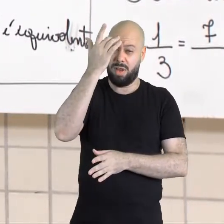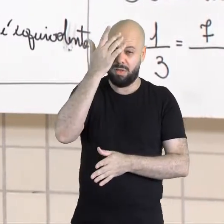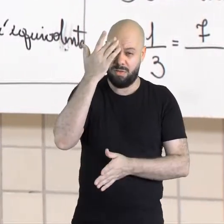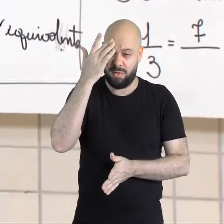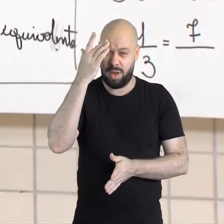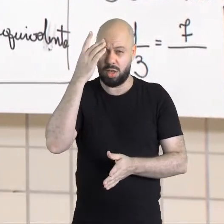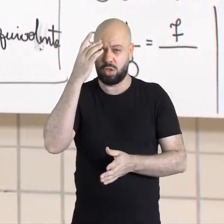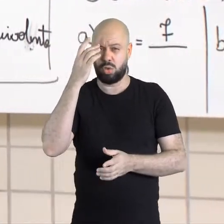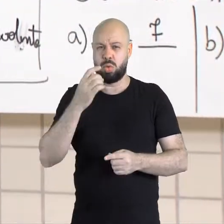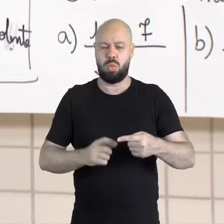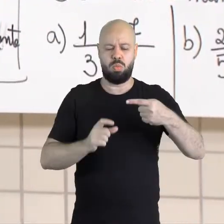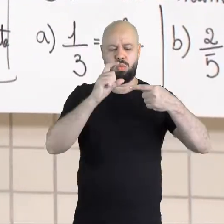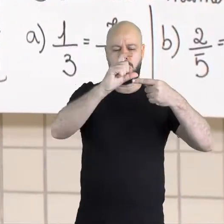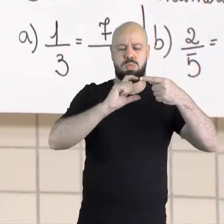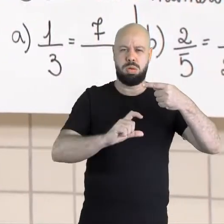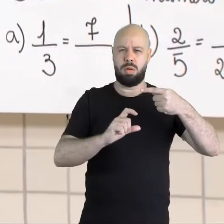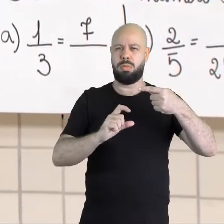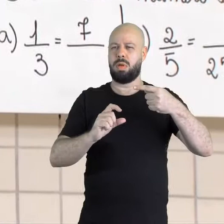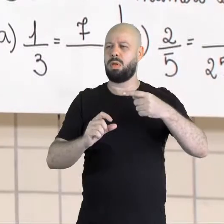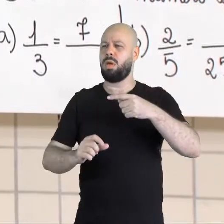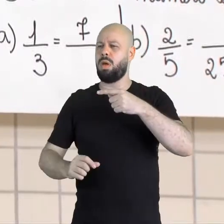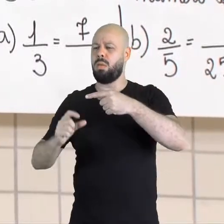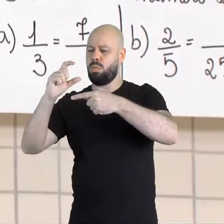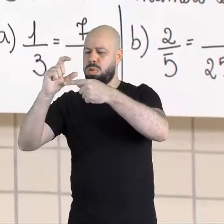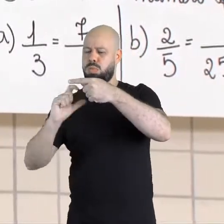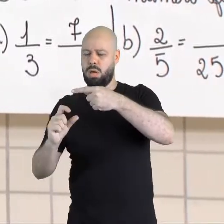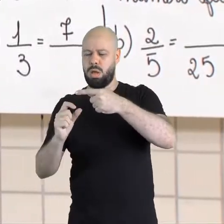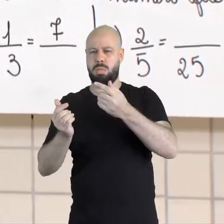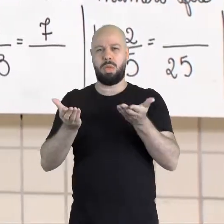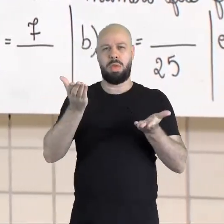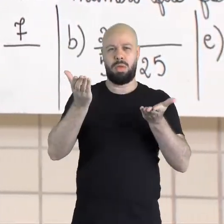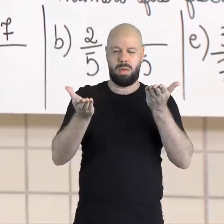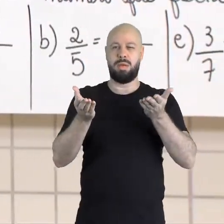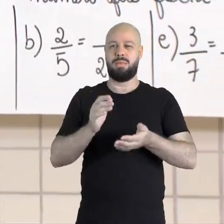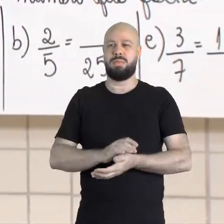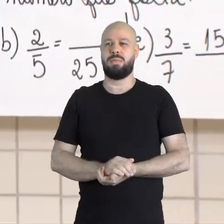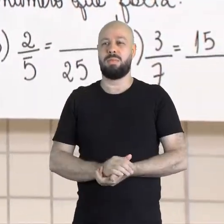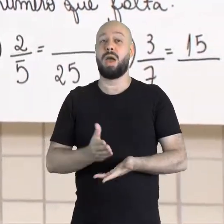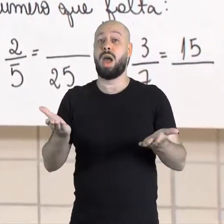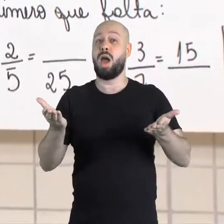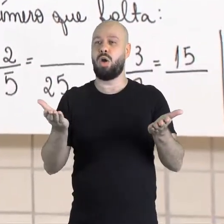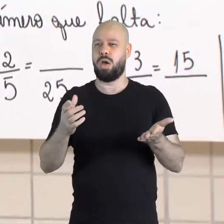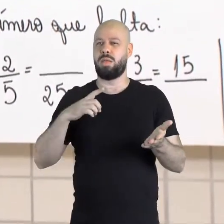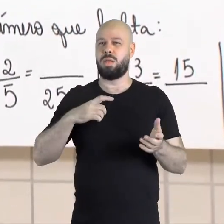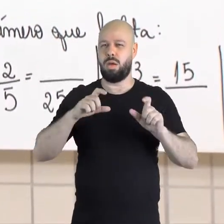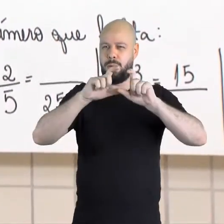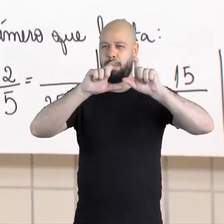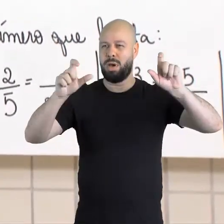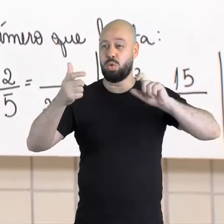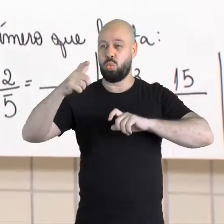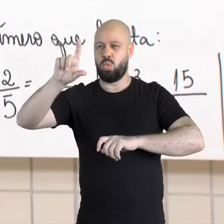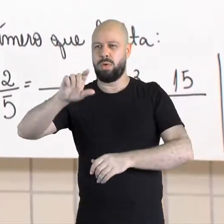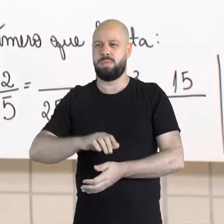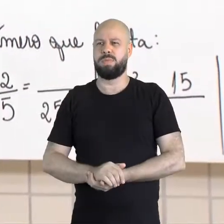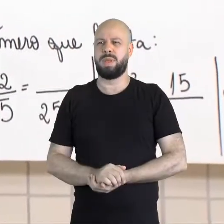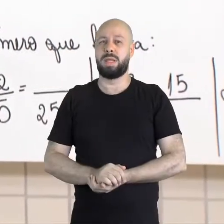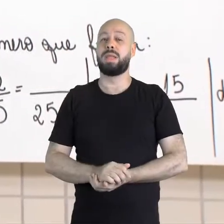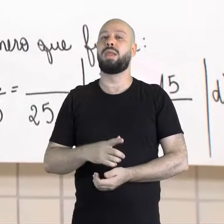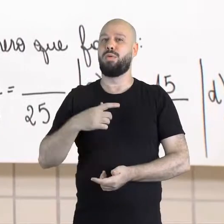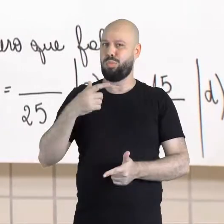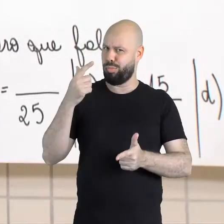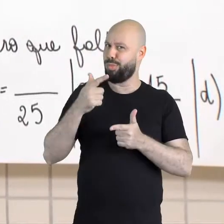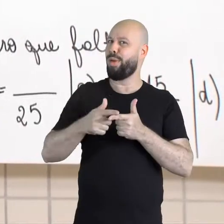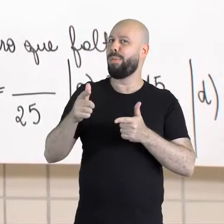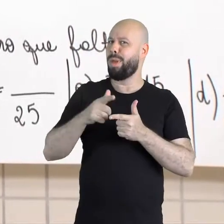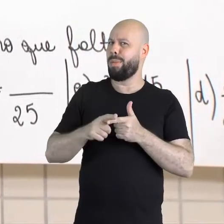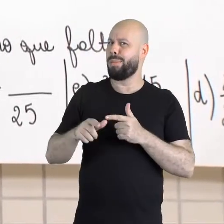fração. Agora, vamos para um probleminha de novo? Vamos lá? Olha só, nós temos um problema aqui